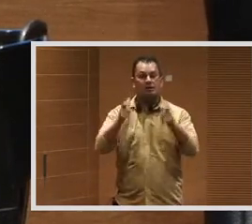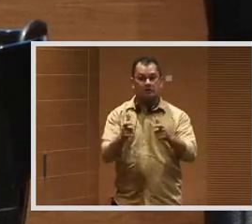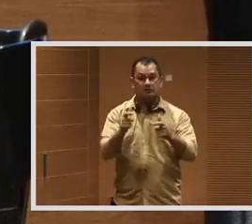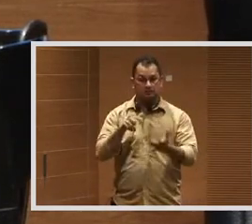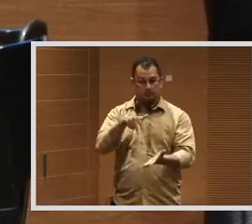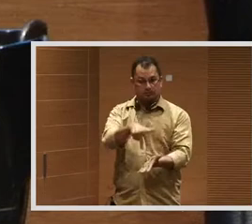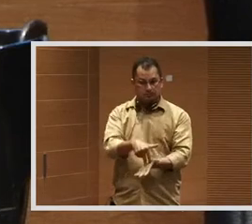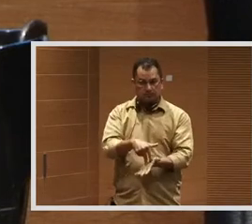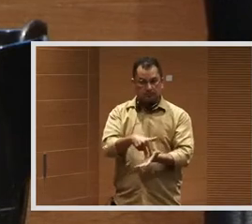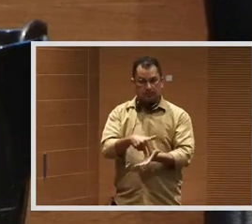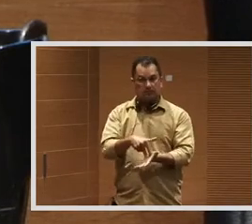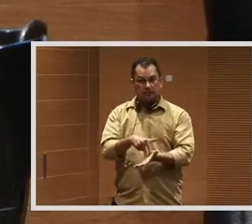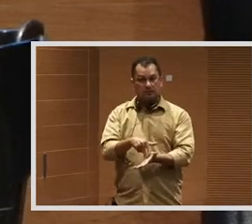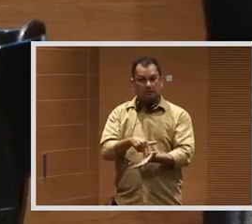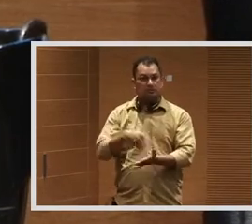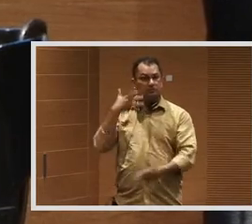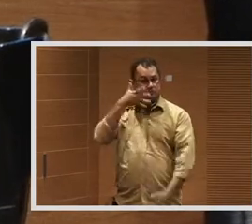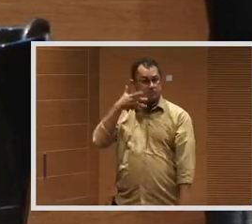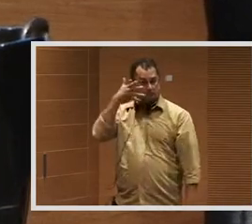estamos falando.